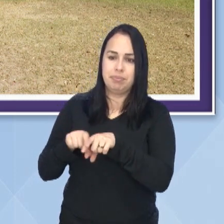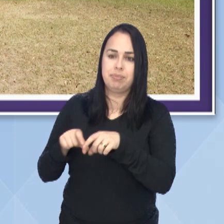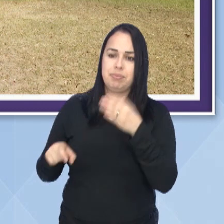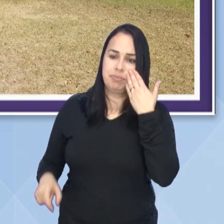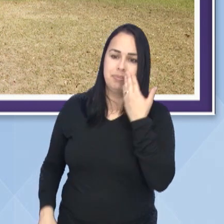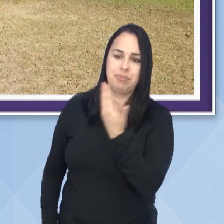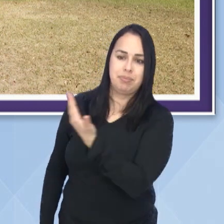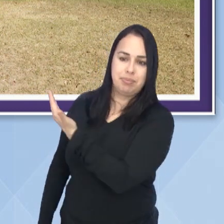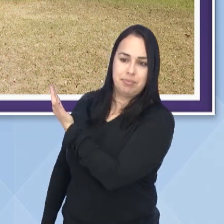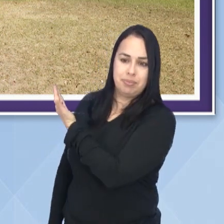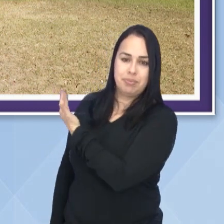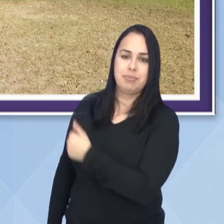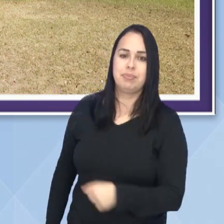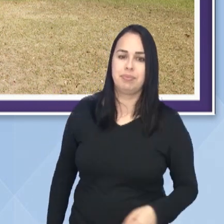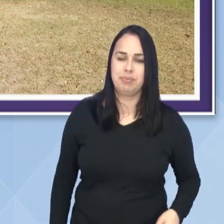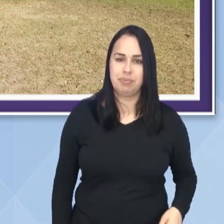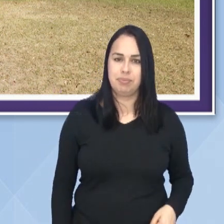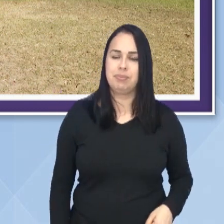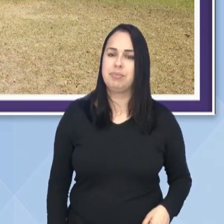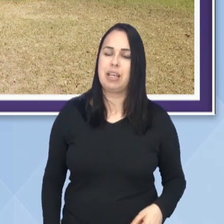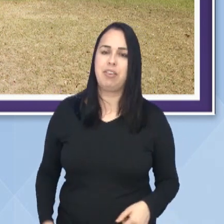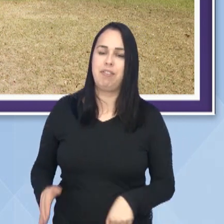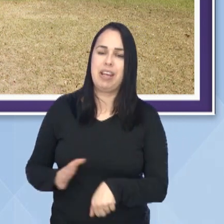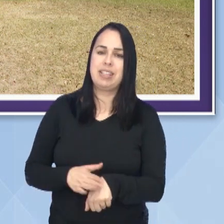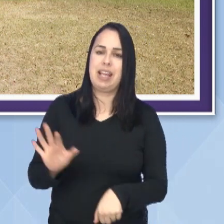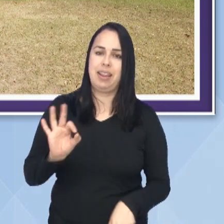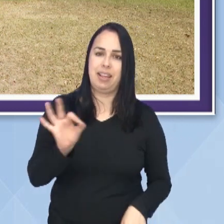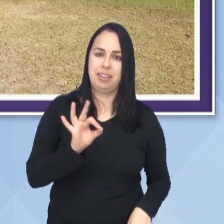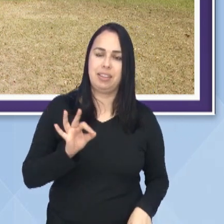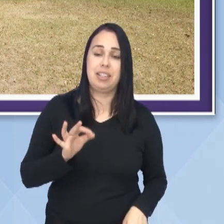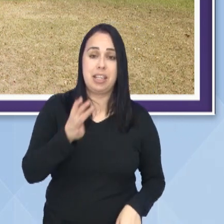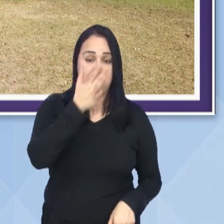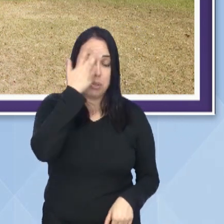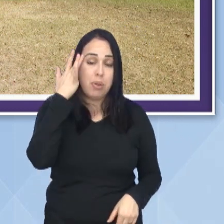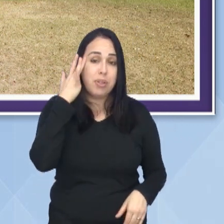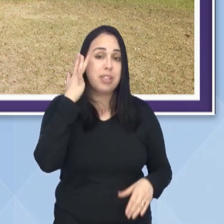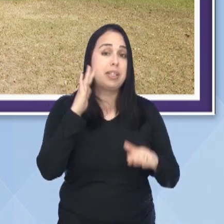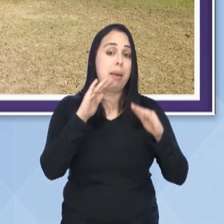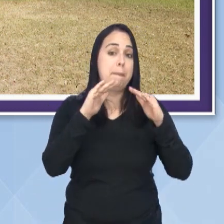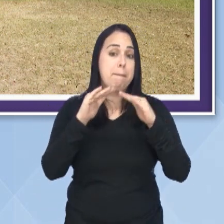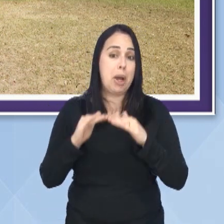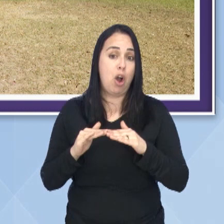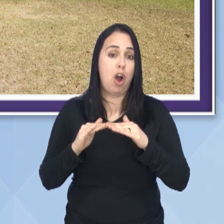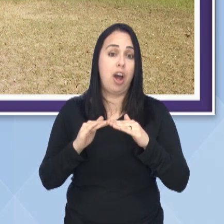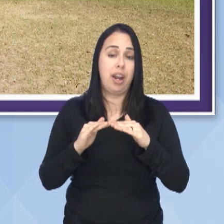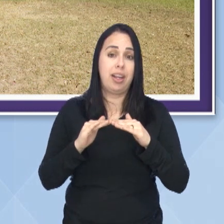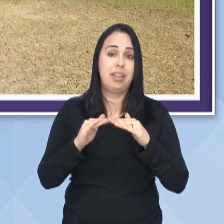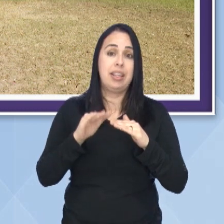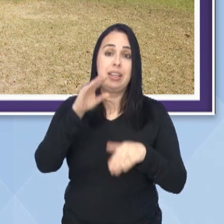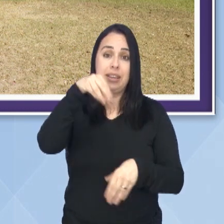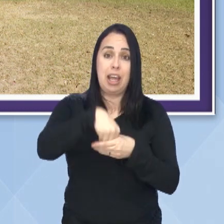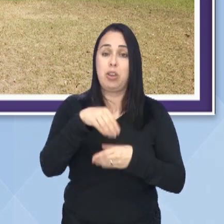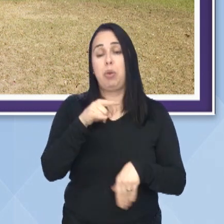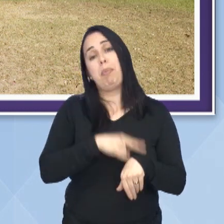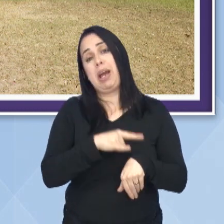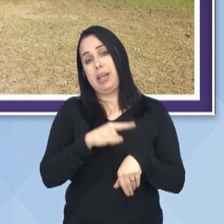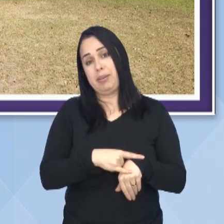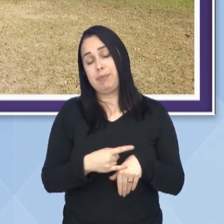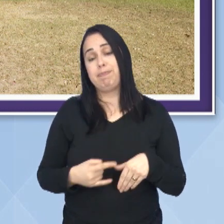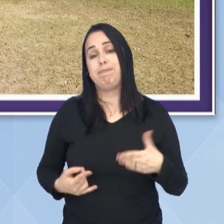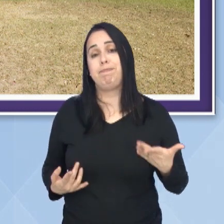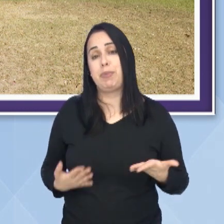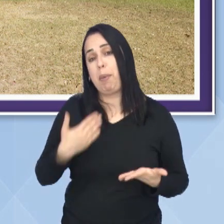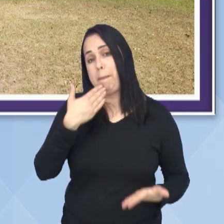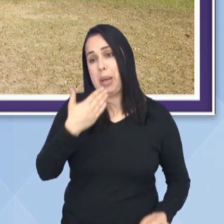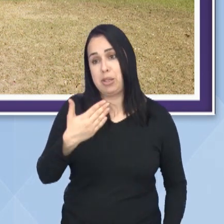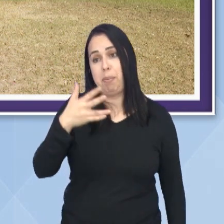que a prefeitura também não faz nada, e ainda tem morador morando, tem pessoas morando no vestiário, como eu já mostrei em outras vezes. Então eu peço,